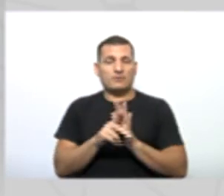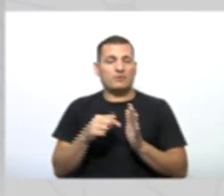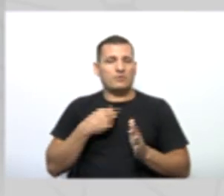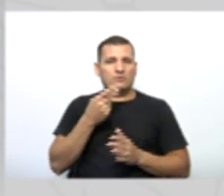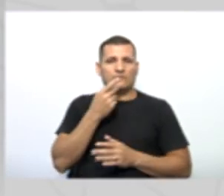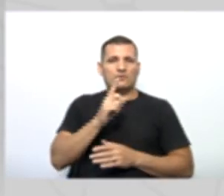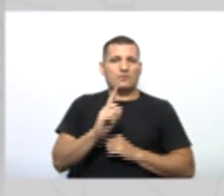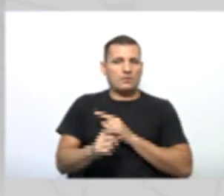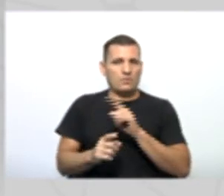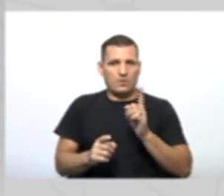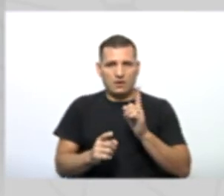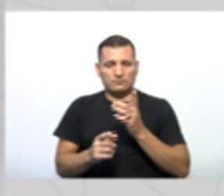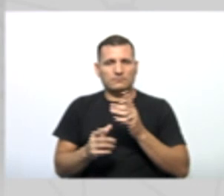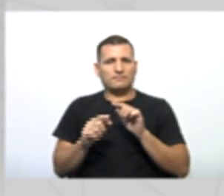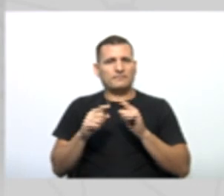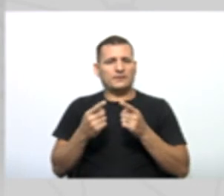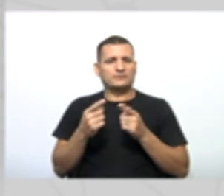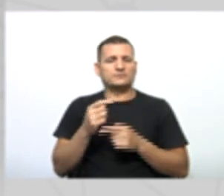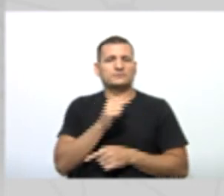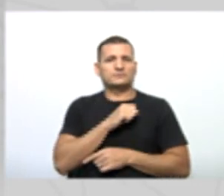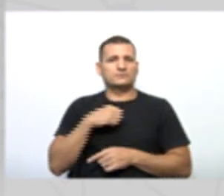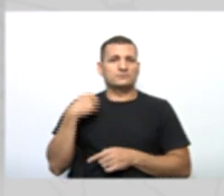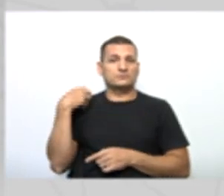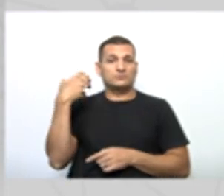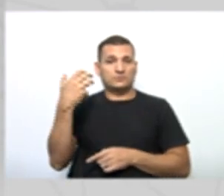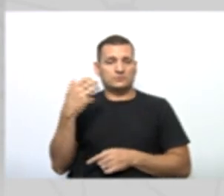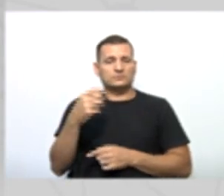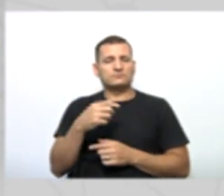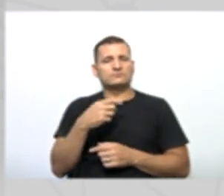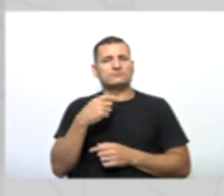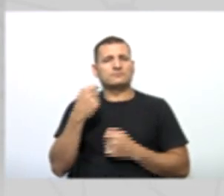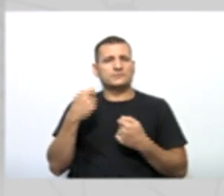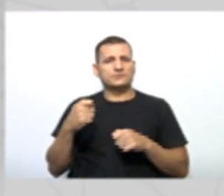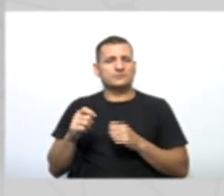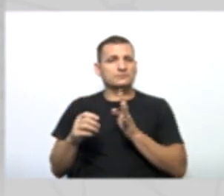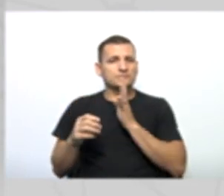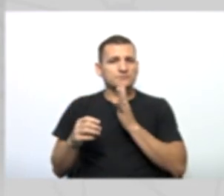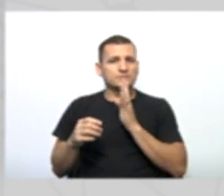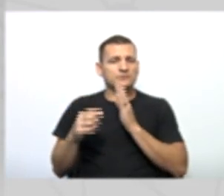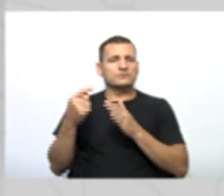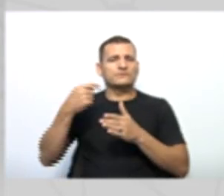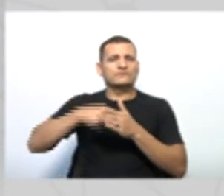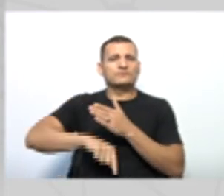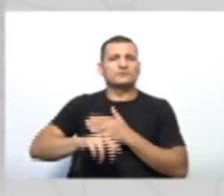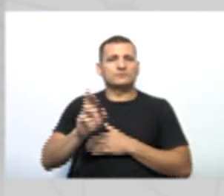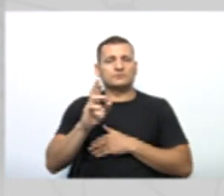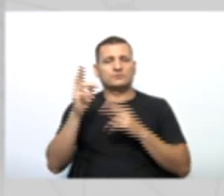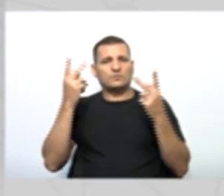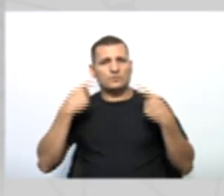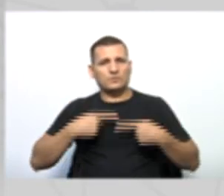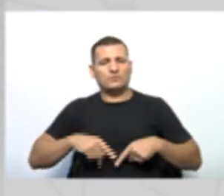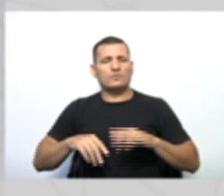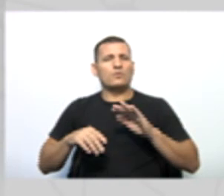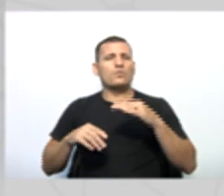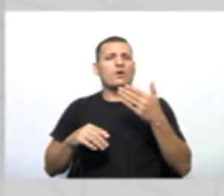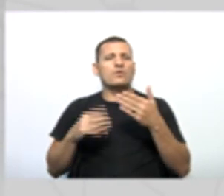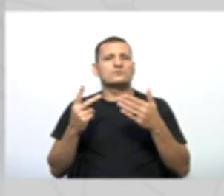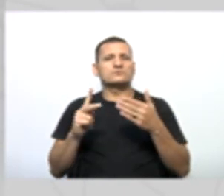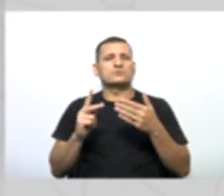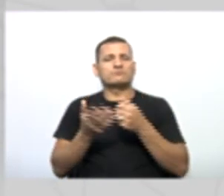são. Mas para Sócrates é preciso conhecer profundamente quem é o homem e quais são os seus